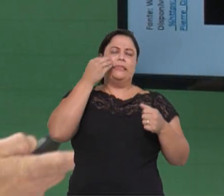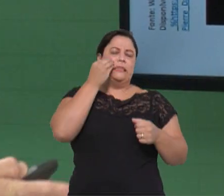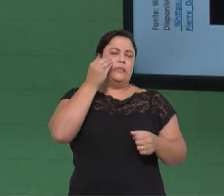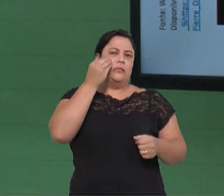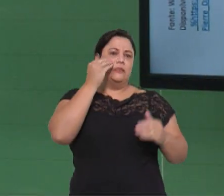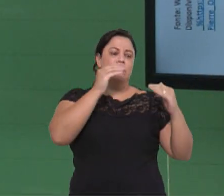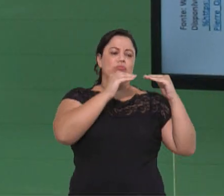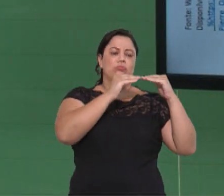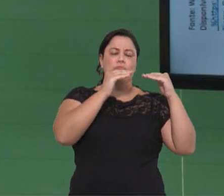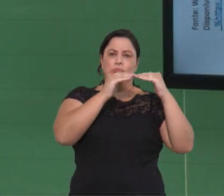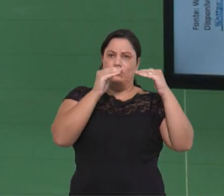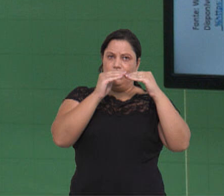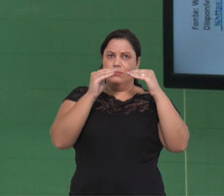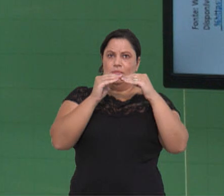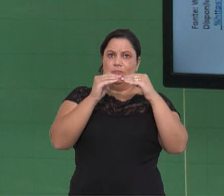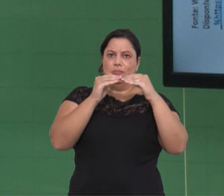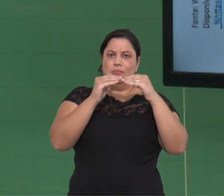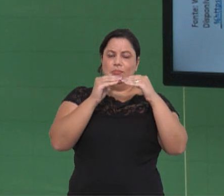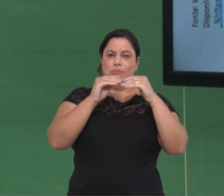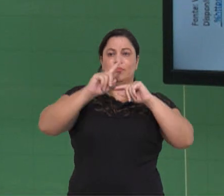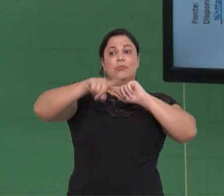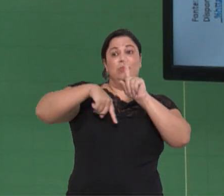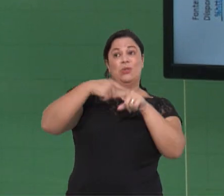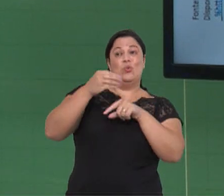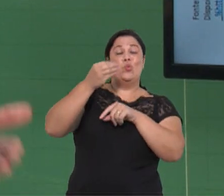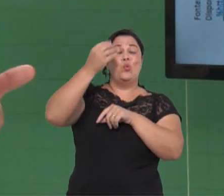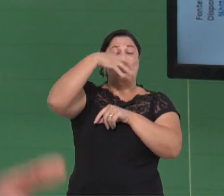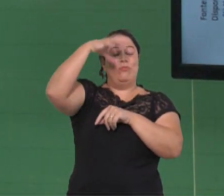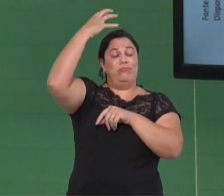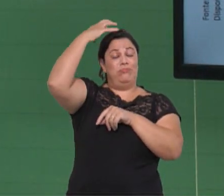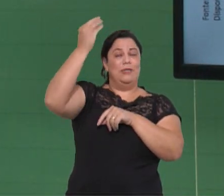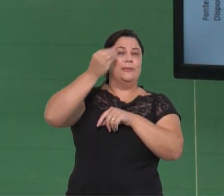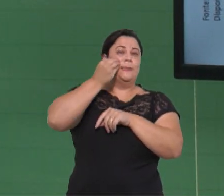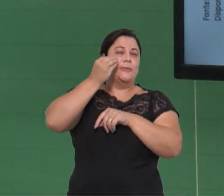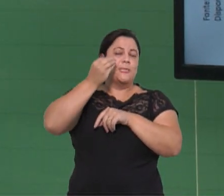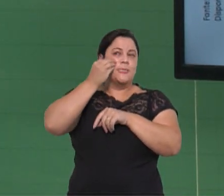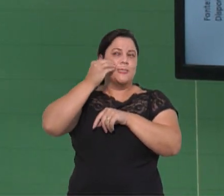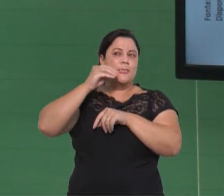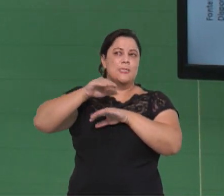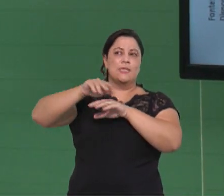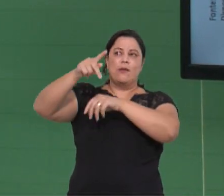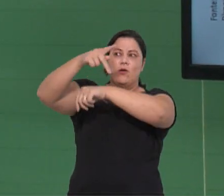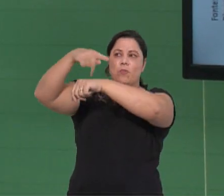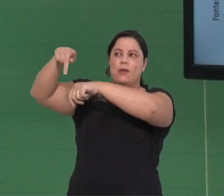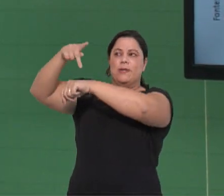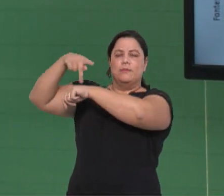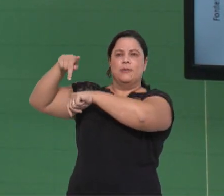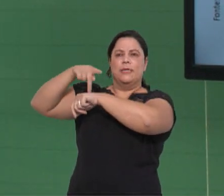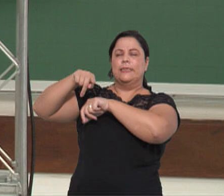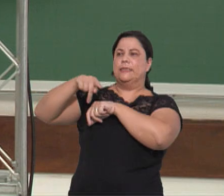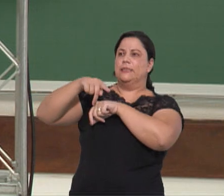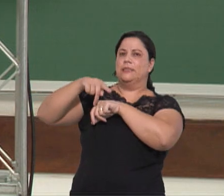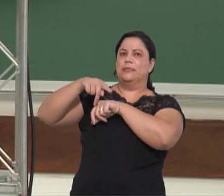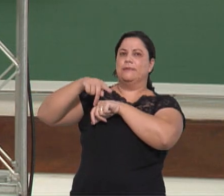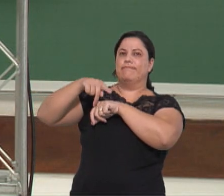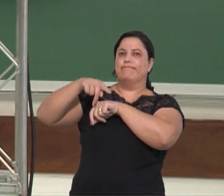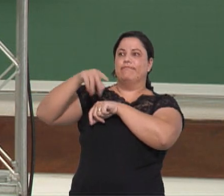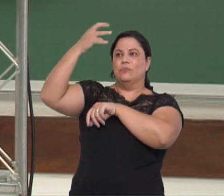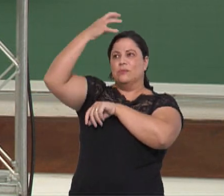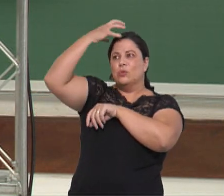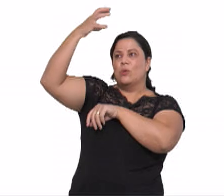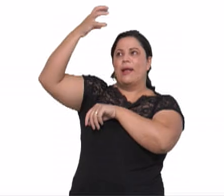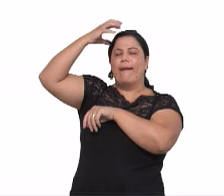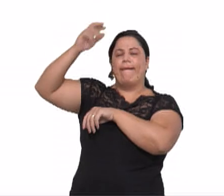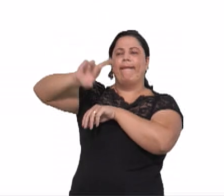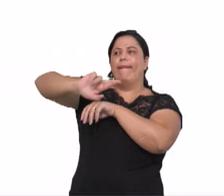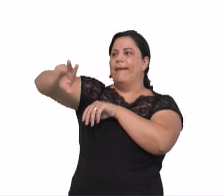monarquias absolutistas vizinhas para invadir o seu próprio país e devolvê-lo ao poder. Aliança